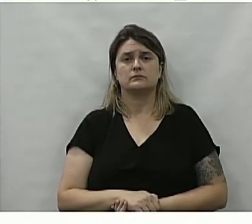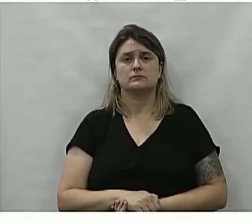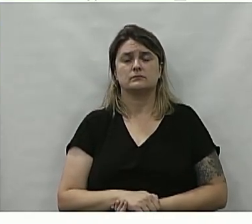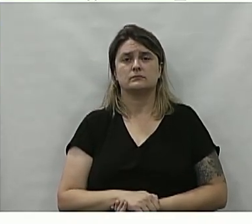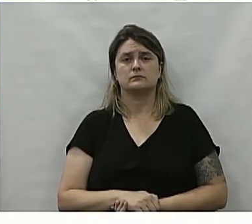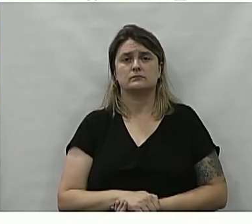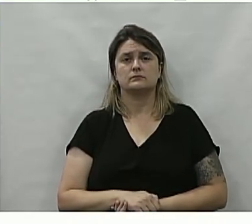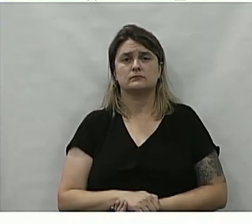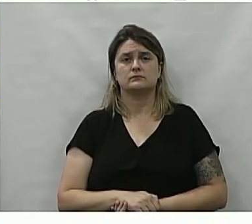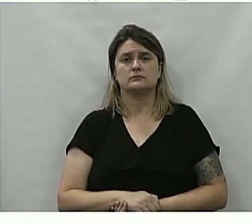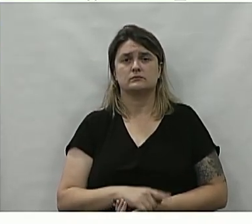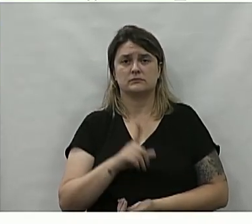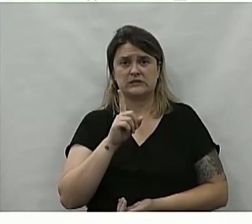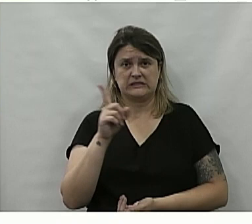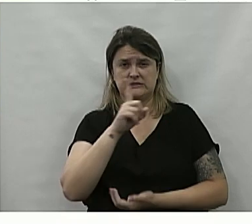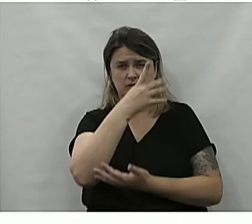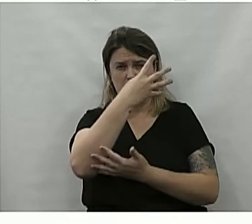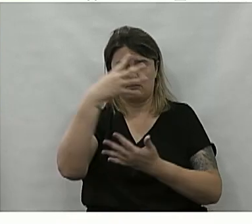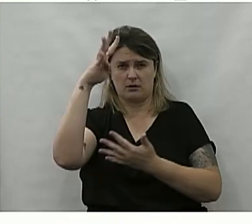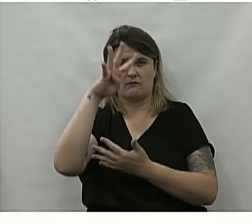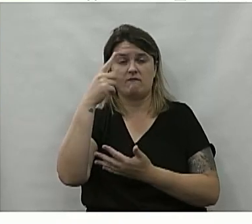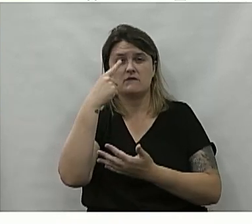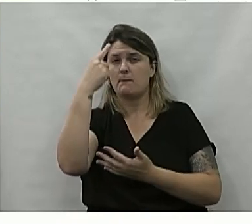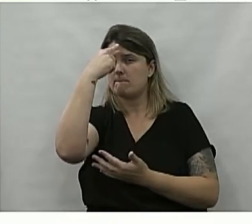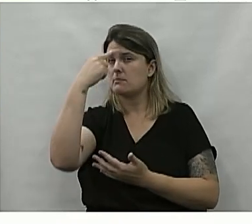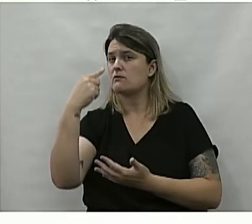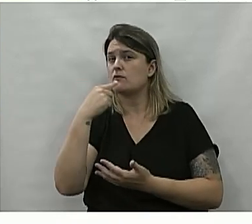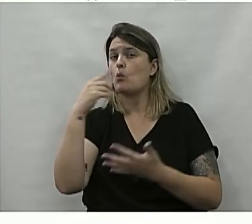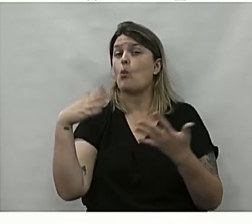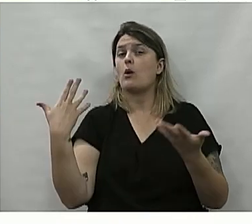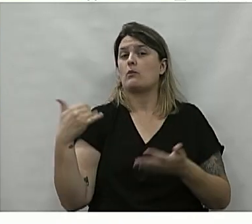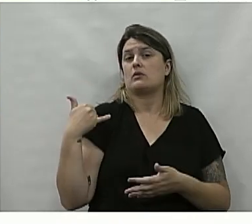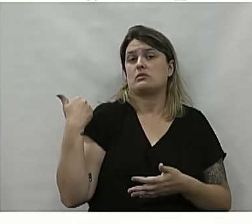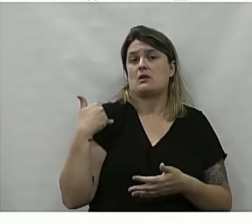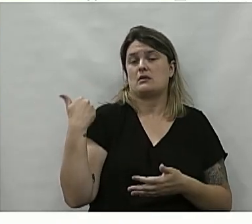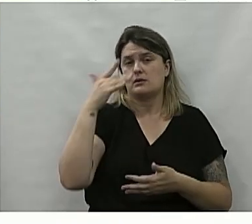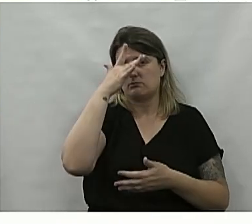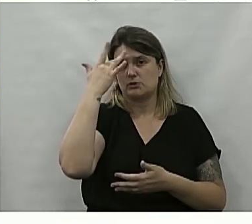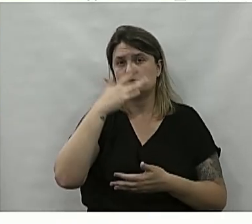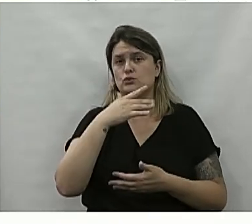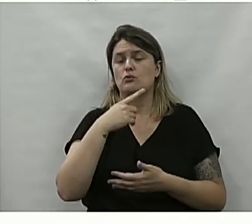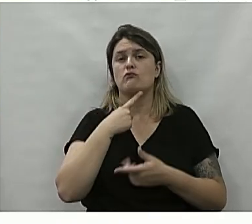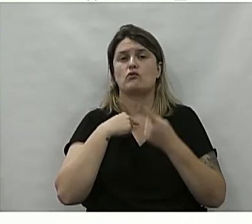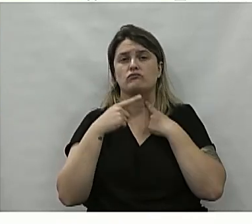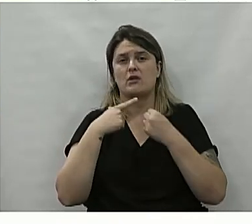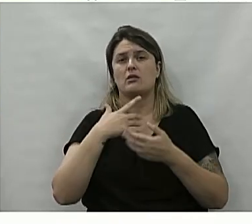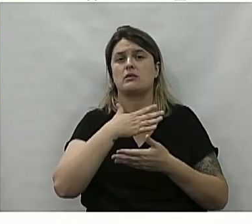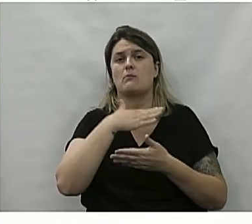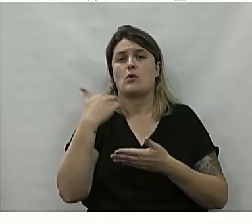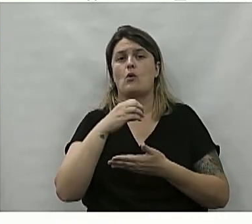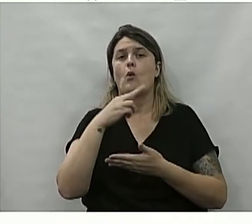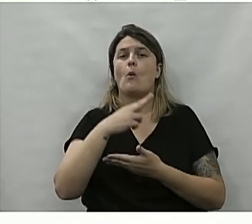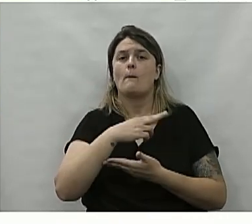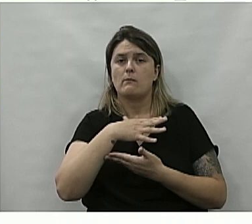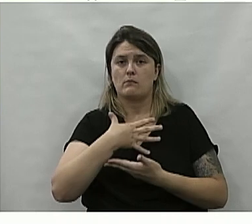Já nesse Neste quadro A gente tem Um perfil Em relação A idade Que as pessoas Atentam Quanto a isso